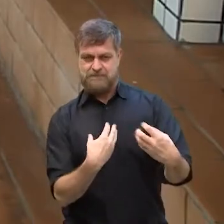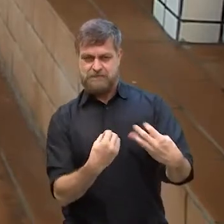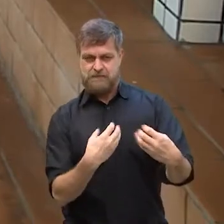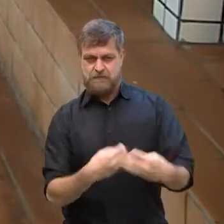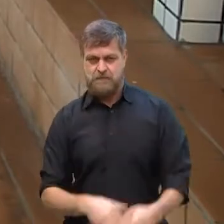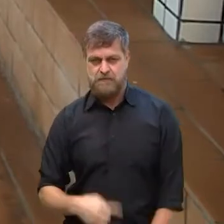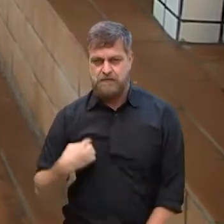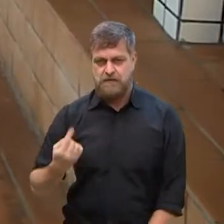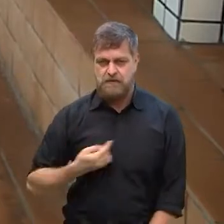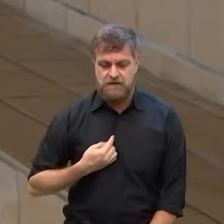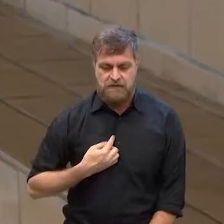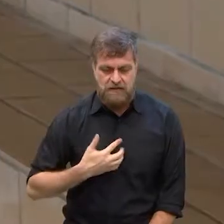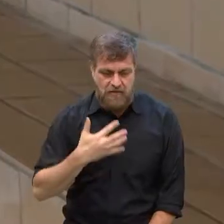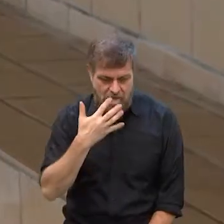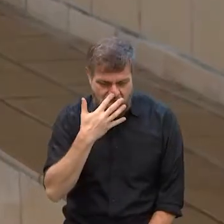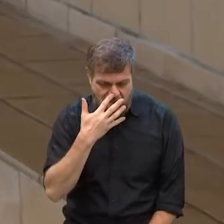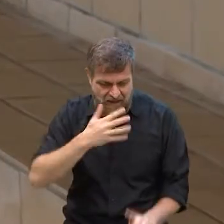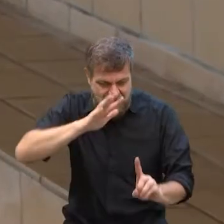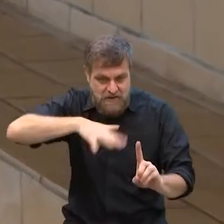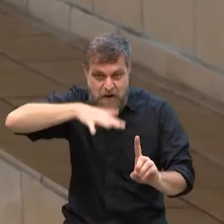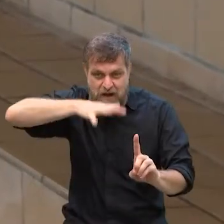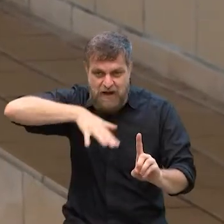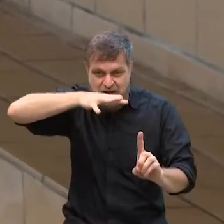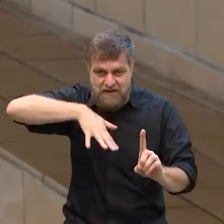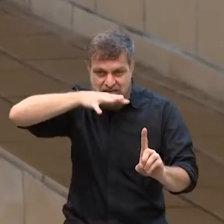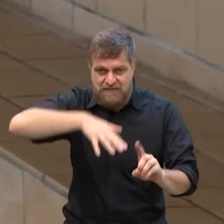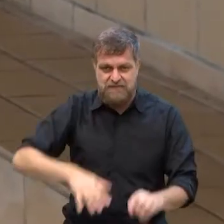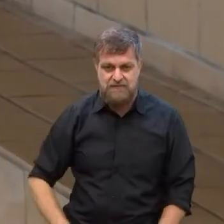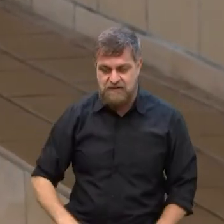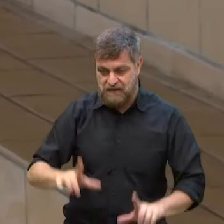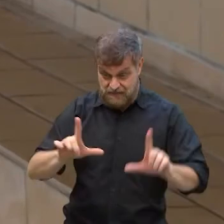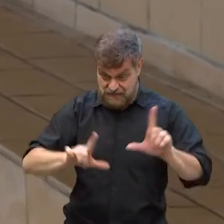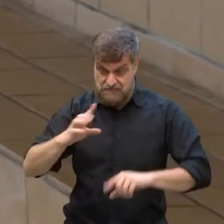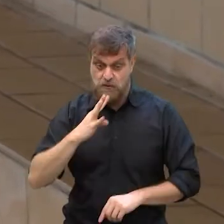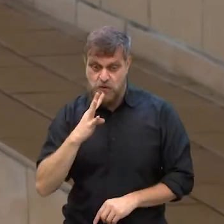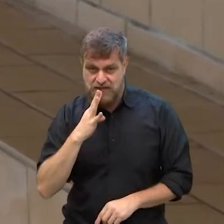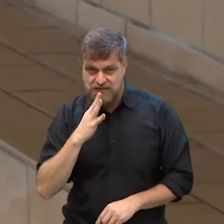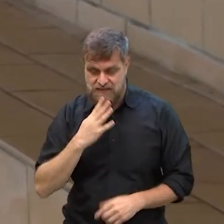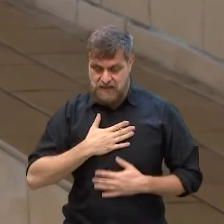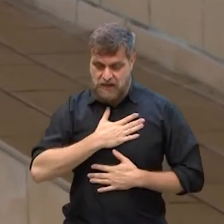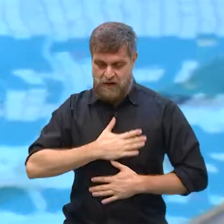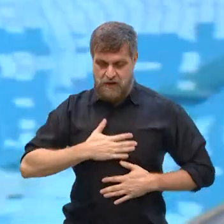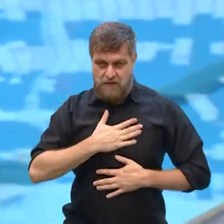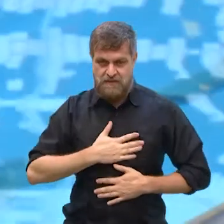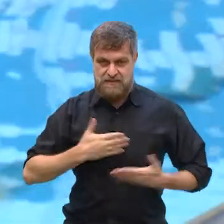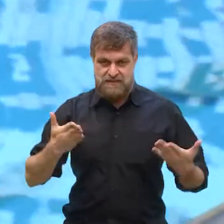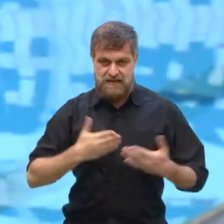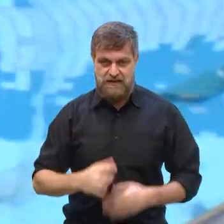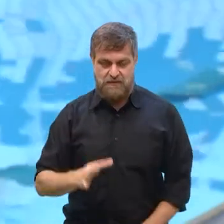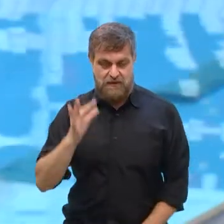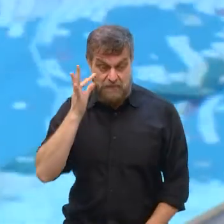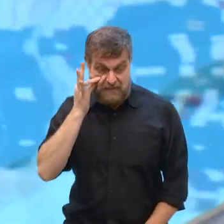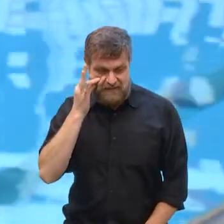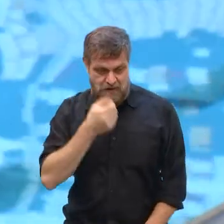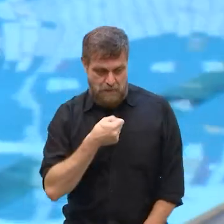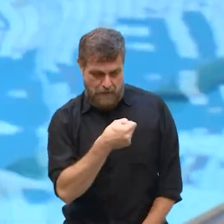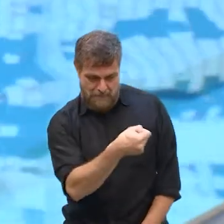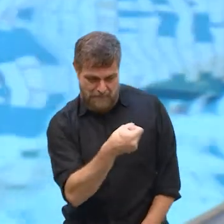gente. Fiquei ainda mais seu fã, assistia só pela televisão, tive o prazer agora de poder te